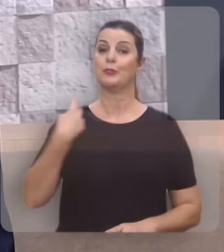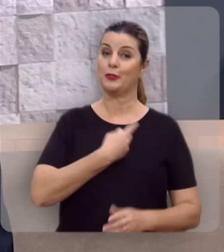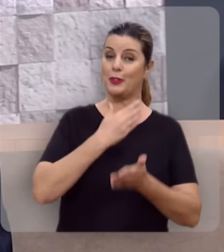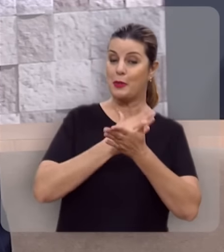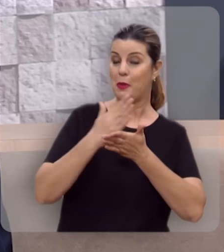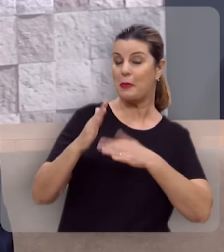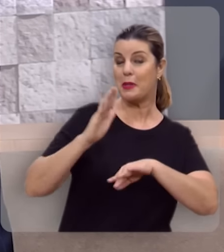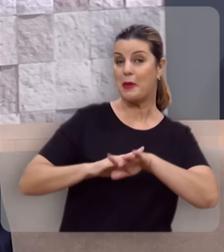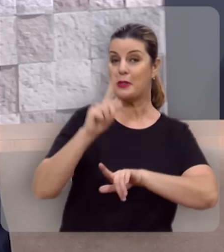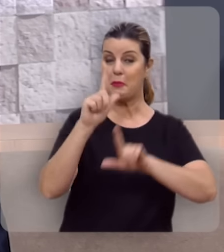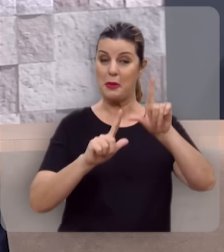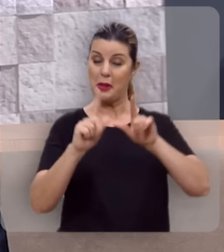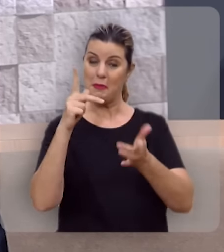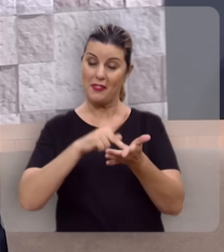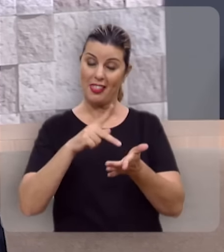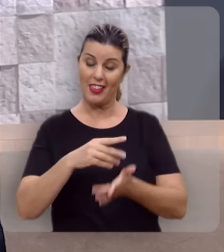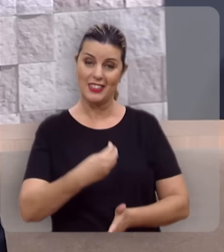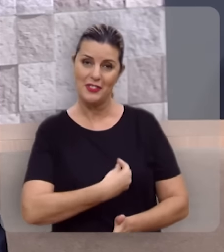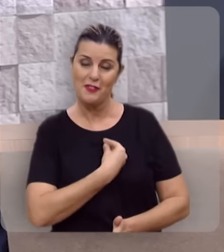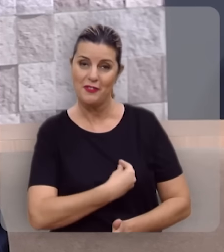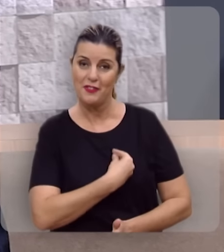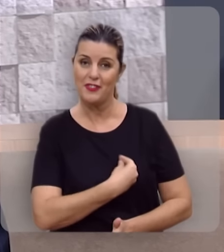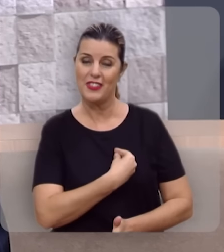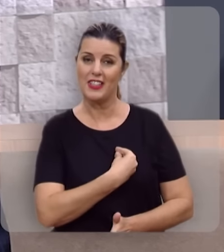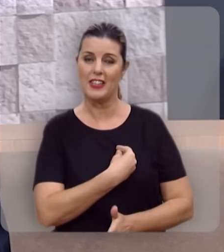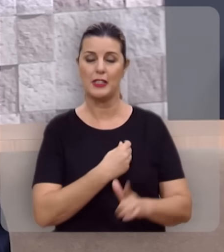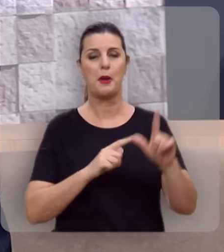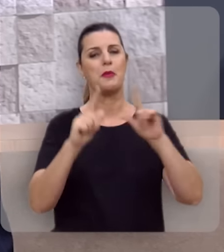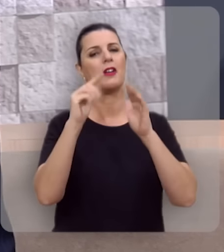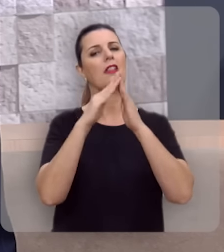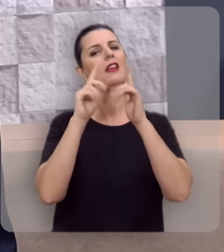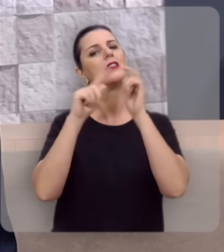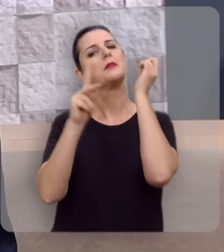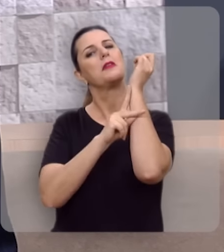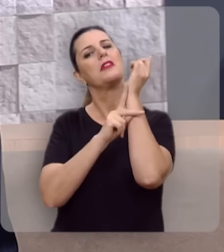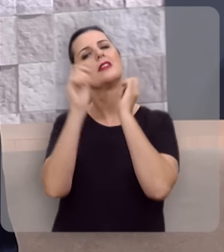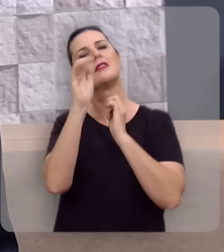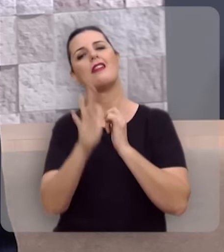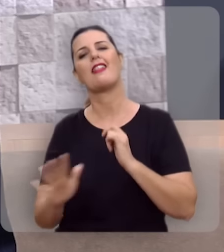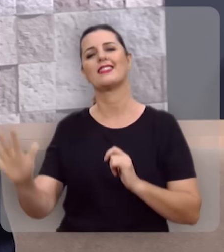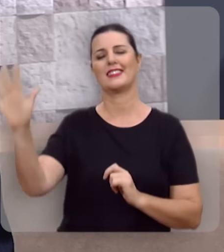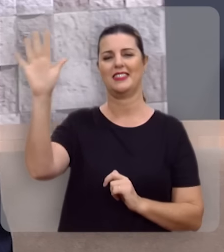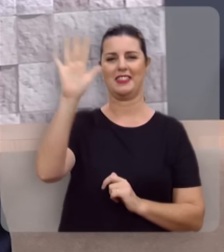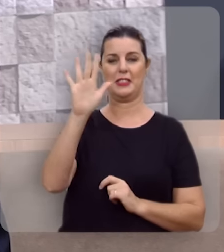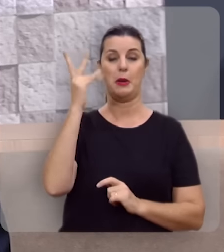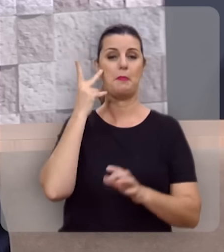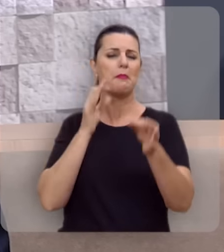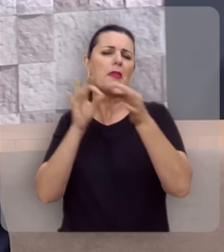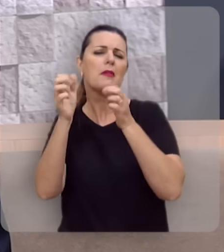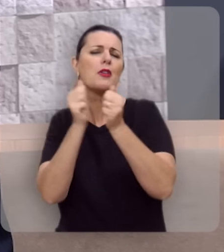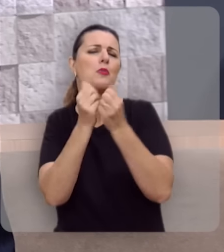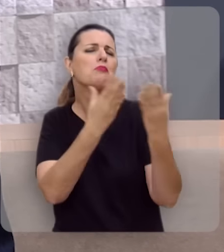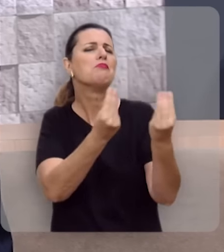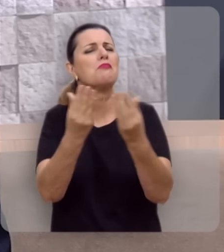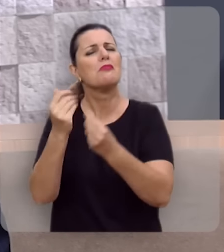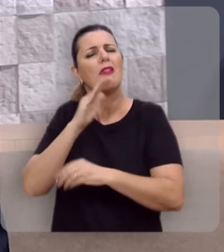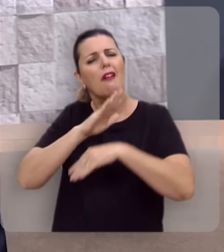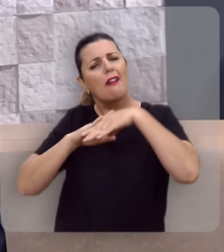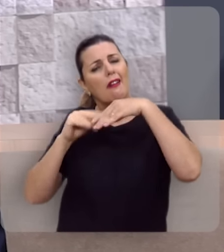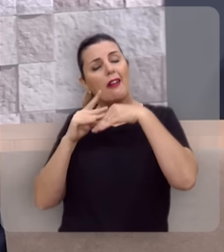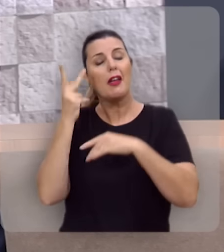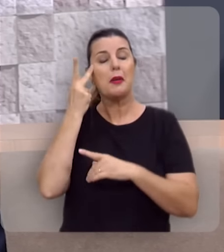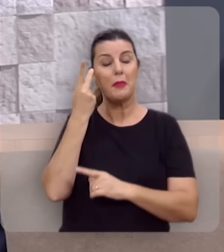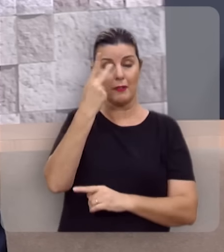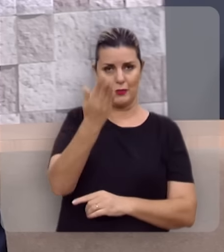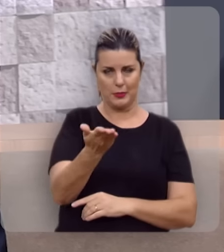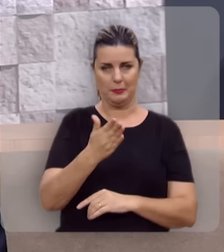Nós estamos começando o programa Verdade e Vida, um programa da Igreja Presbiteriana do Brasil, preparado com muito carinho